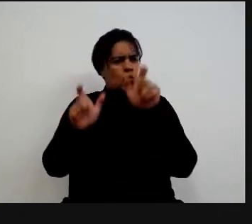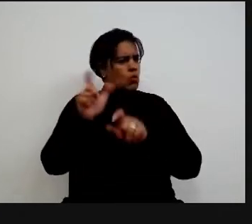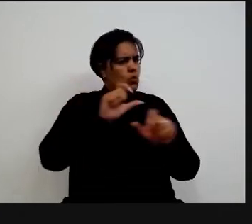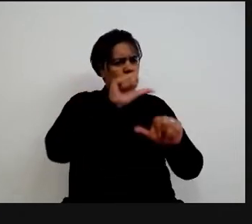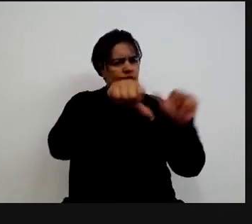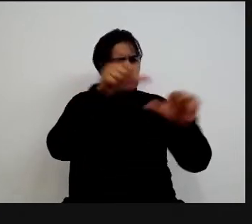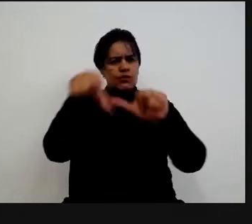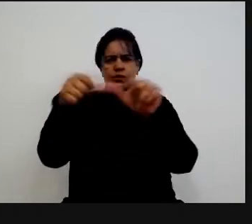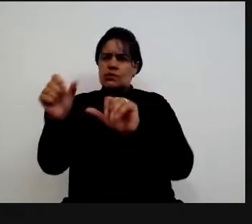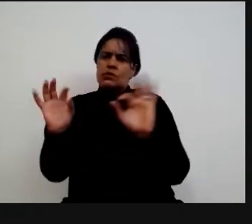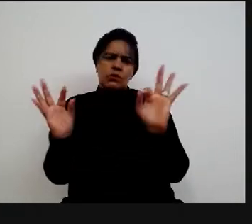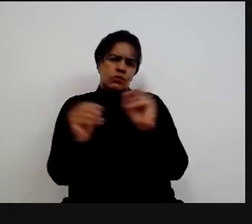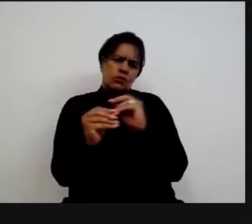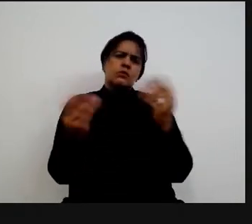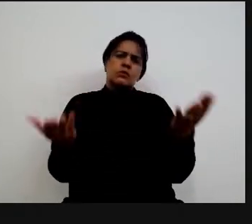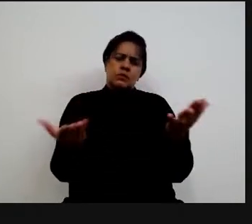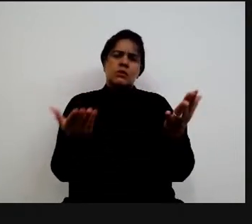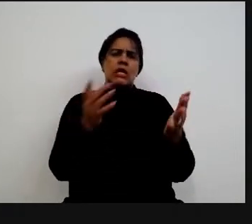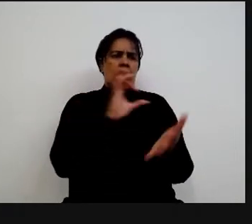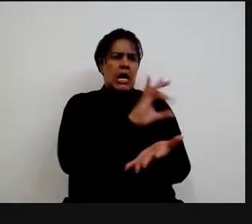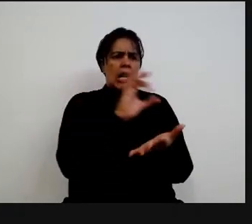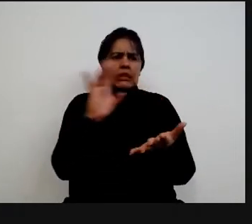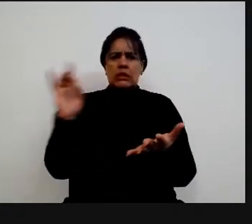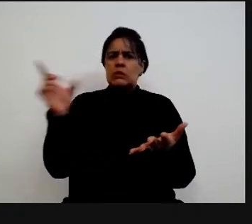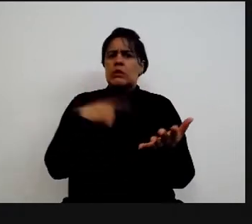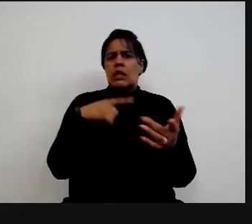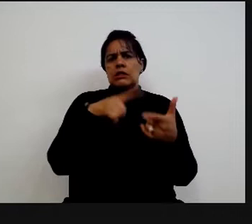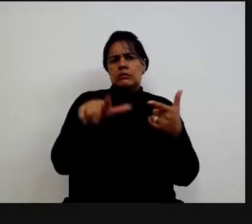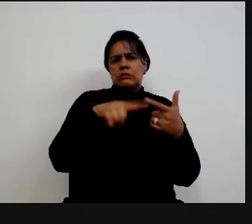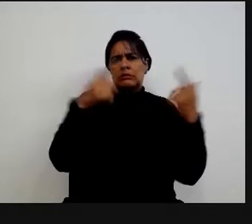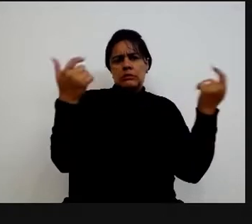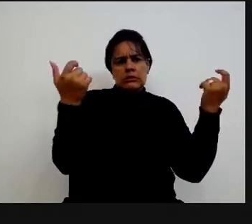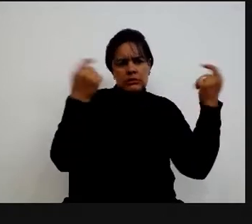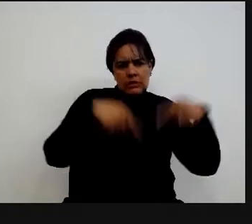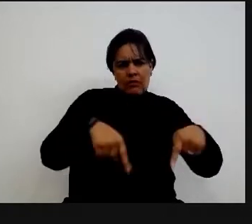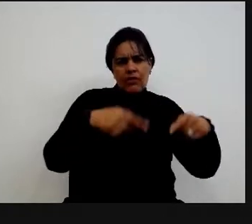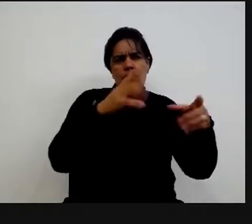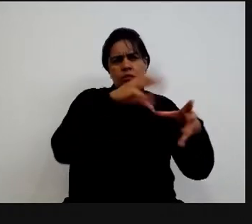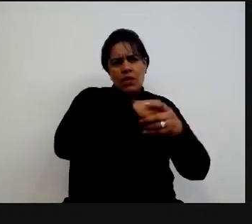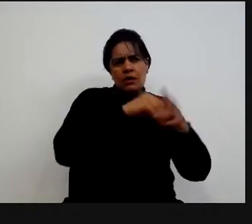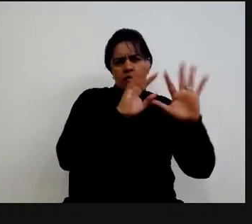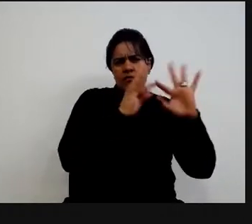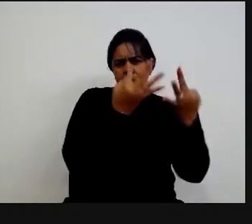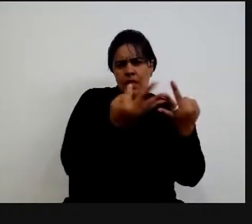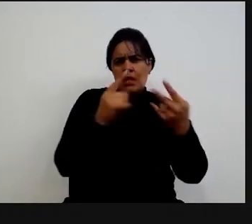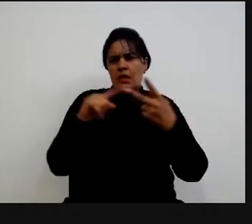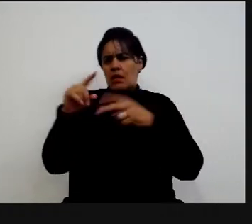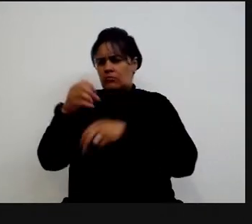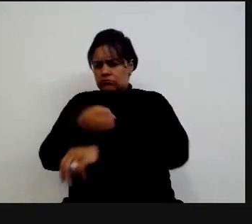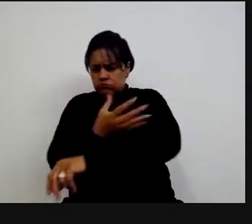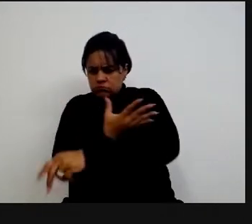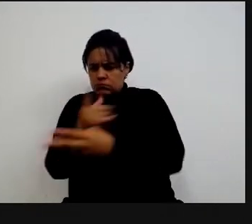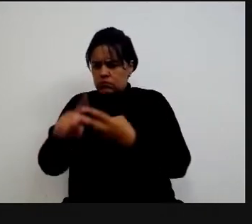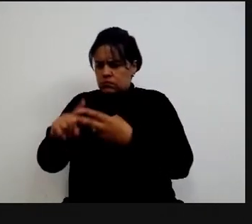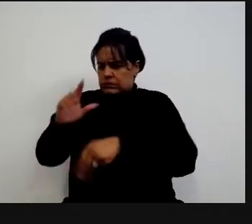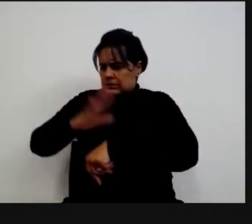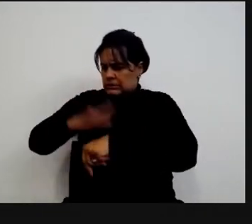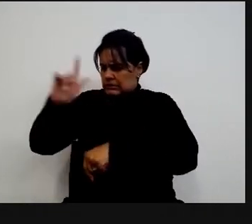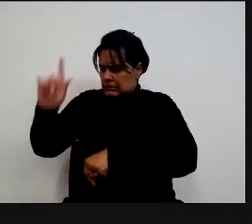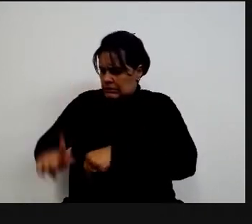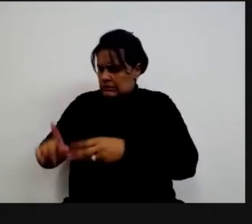né, cada um enfrentou seus desafios aí enquanto famílias, enquanto indivíduo, enquanto emocional, enquanto gerenciamento